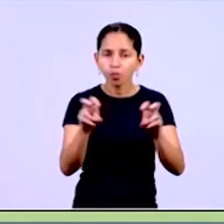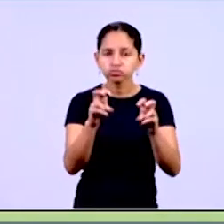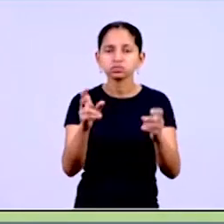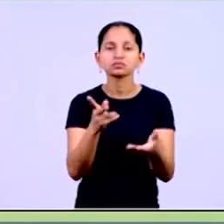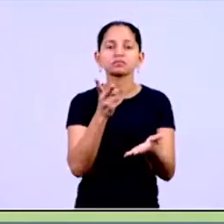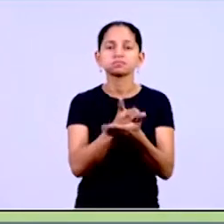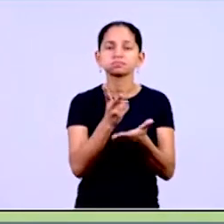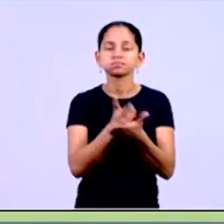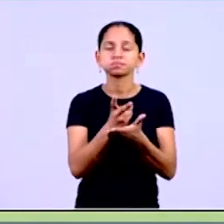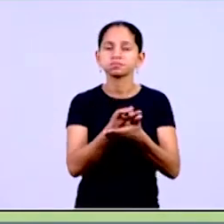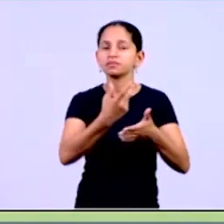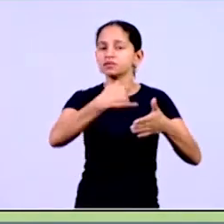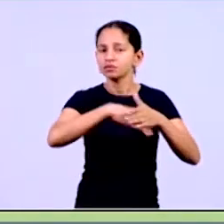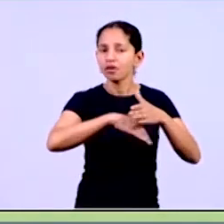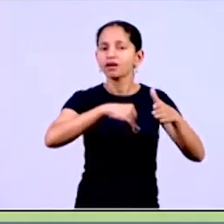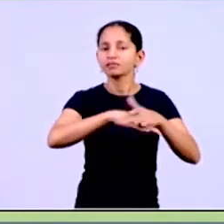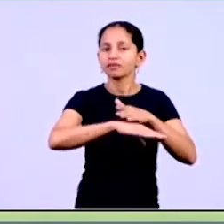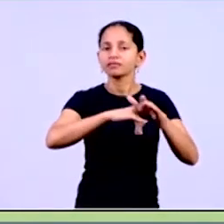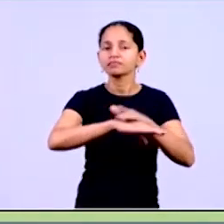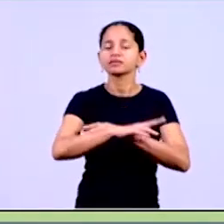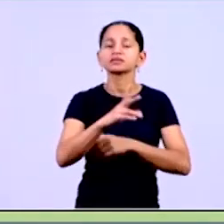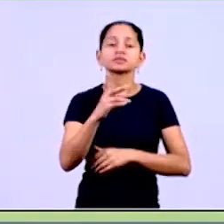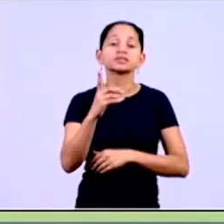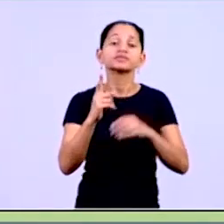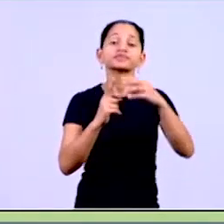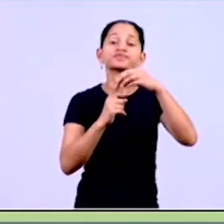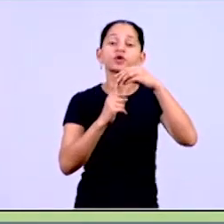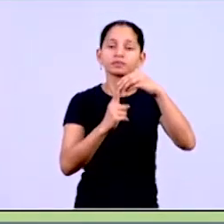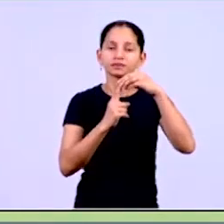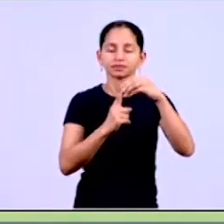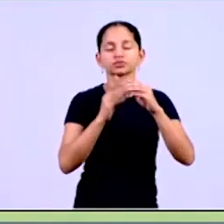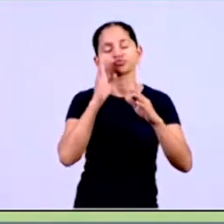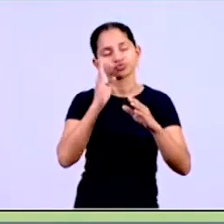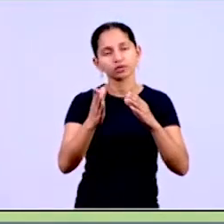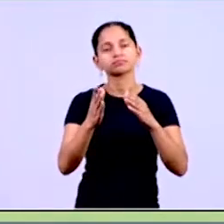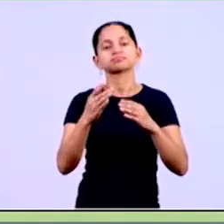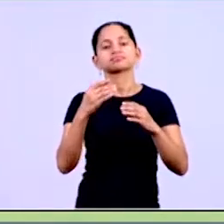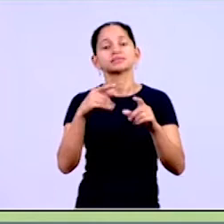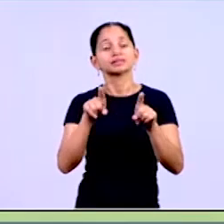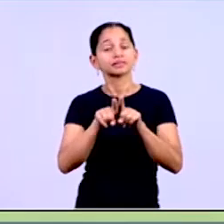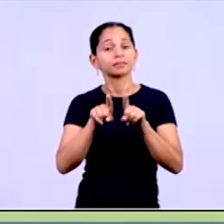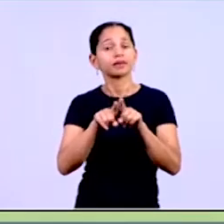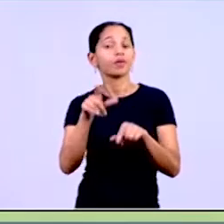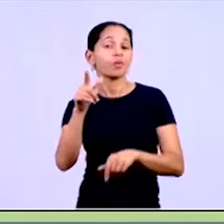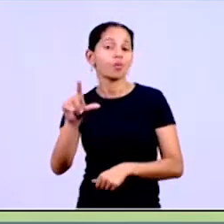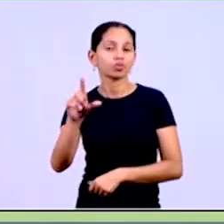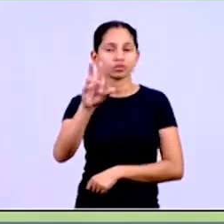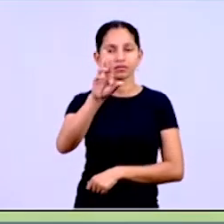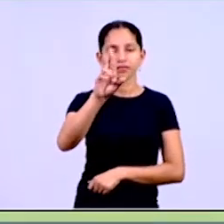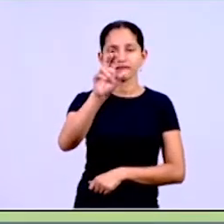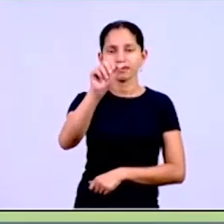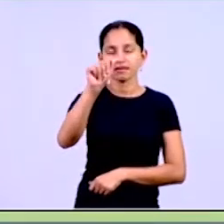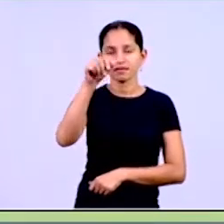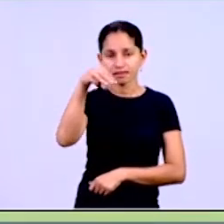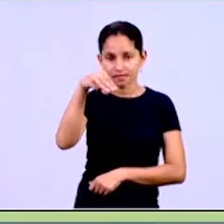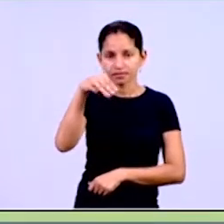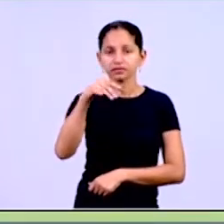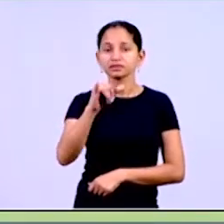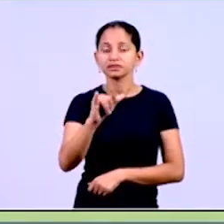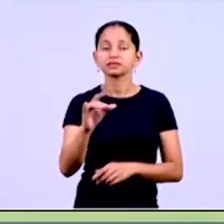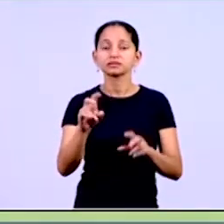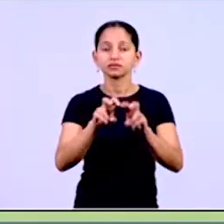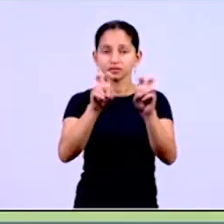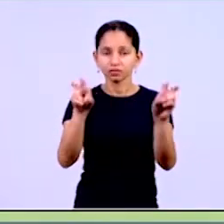continua armazenando. Então é importante esse tipo de armazenamento. A RAM também é uma memória, só que quando a RAM, o